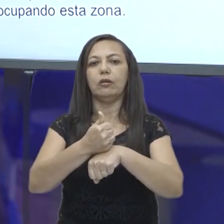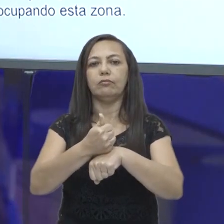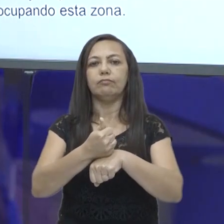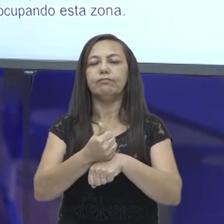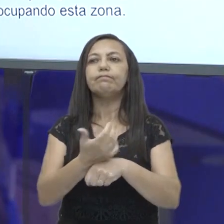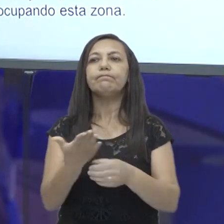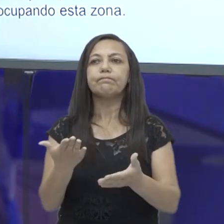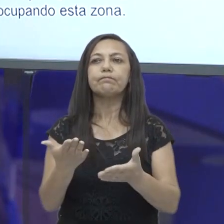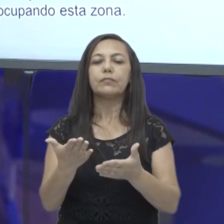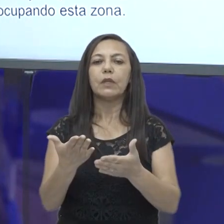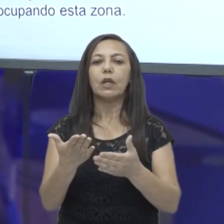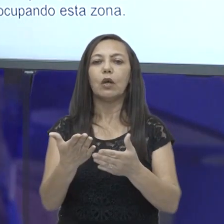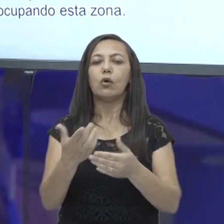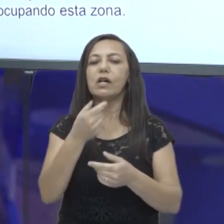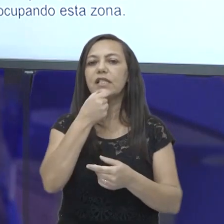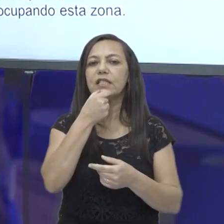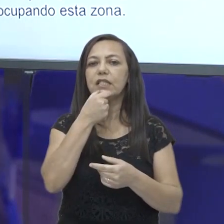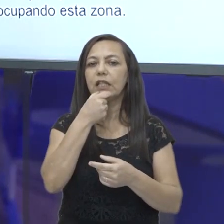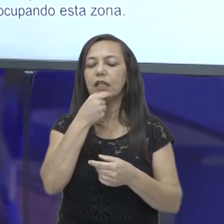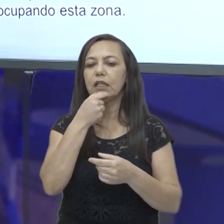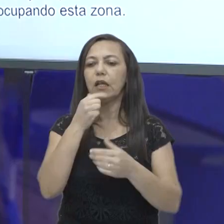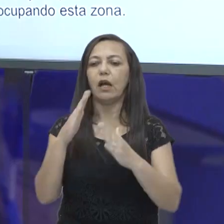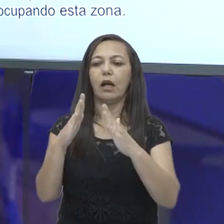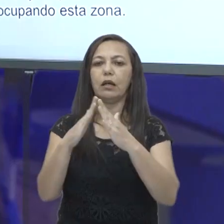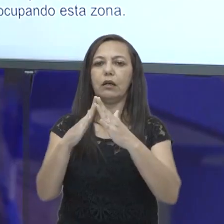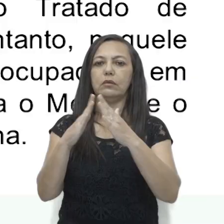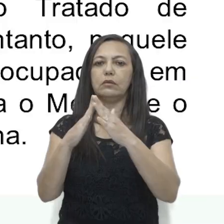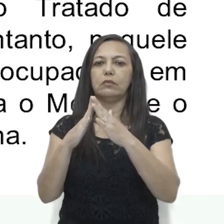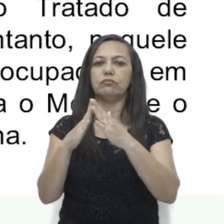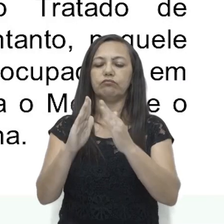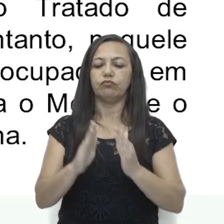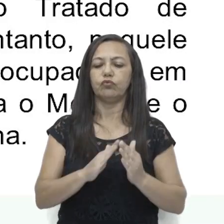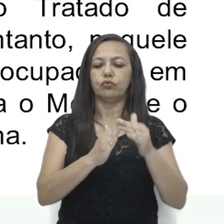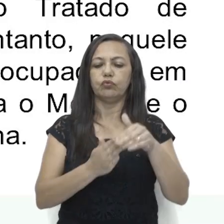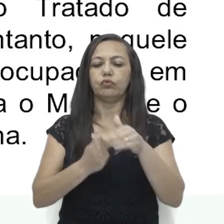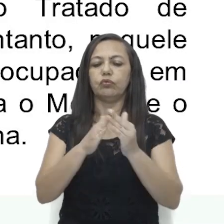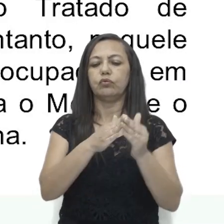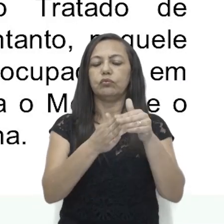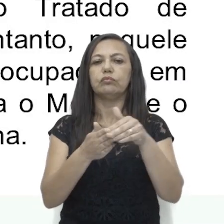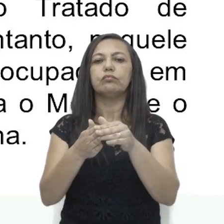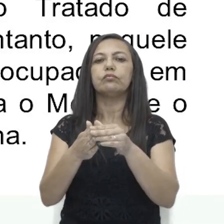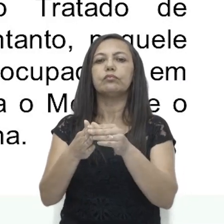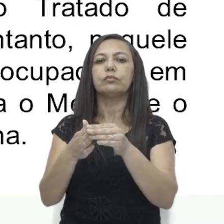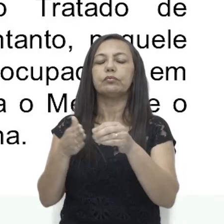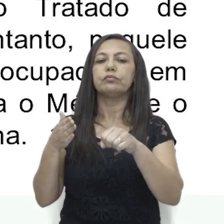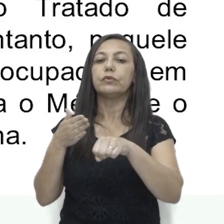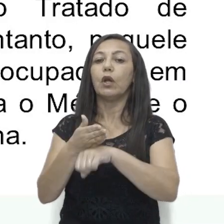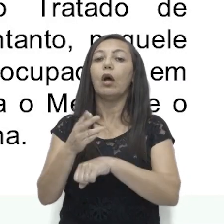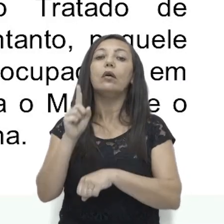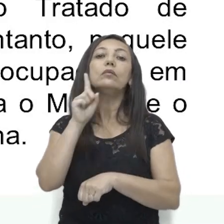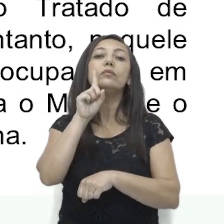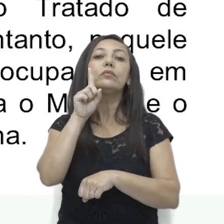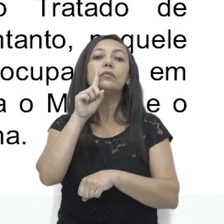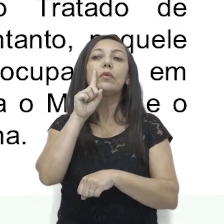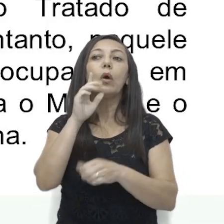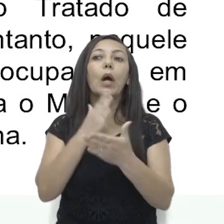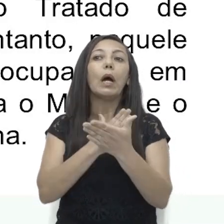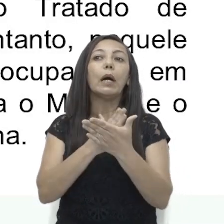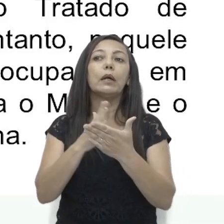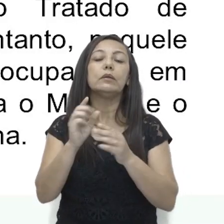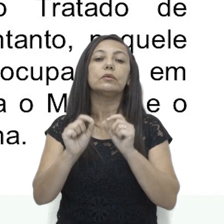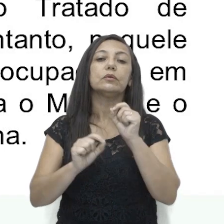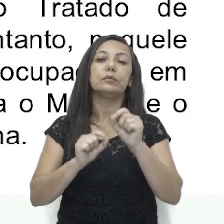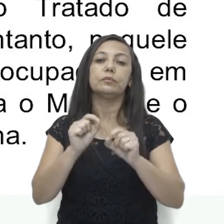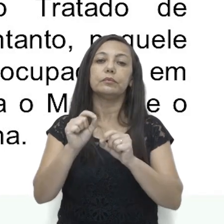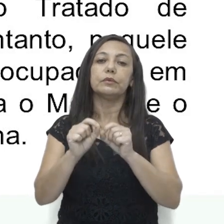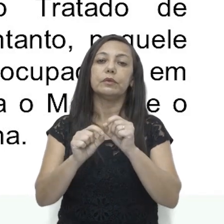ver aí que eles se fixaram através do Oceano Atlântico, tá bom? Dentro dos Estados Unidos, e a partir daí eles começam a